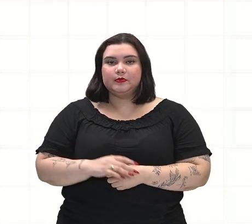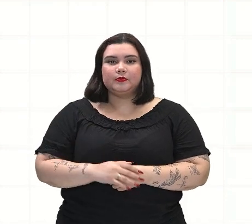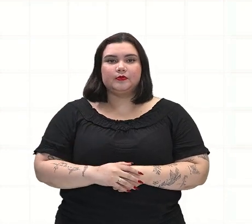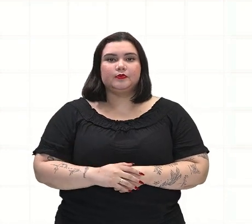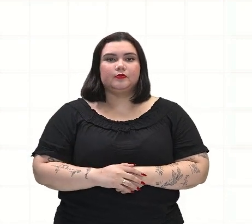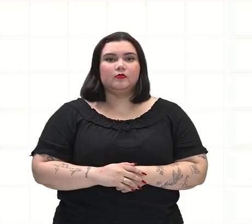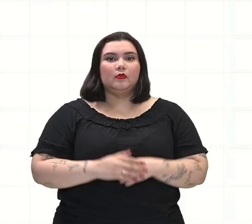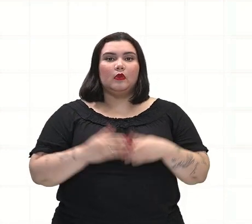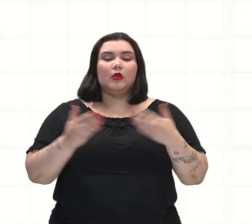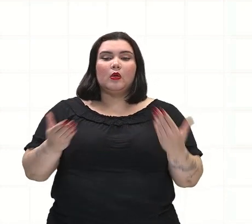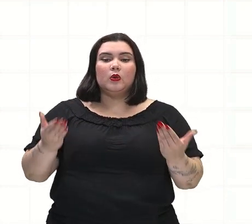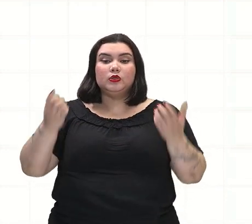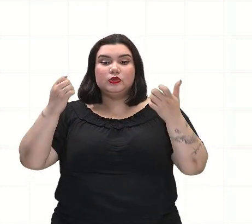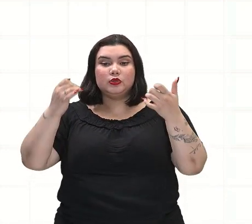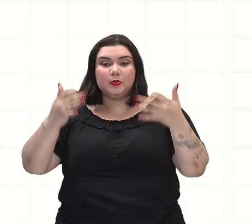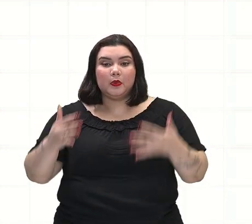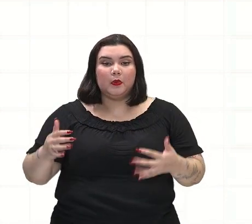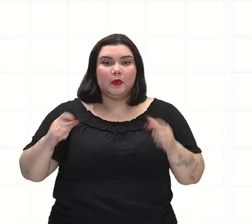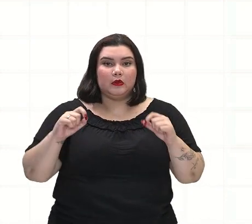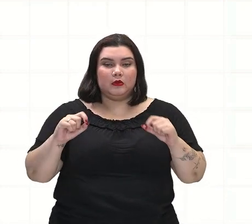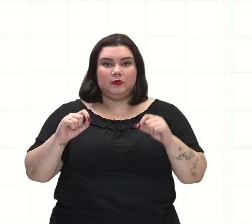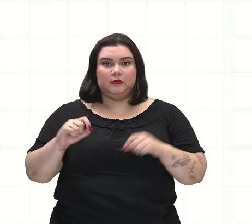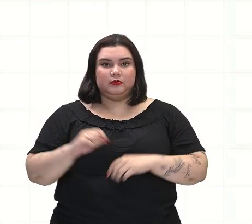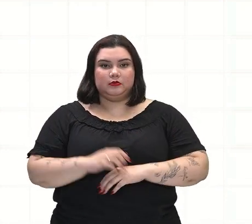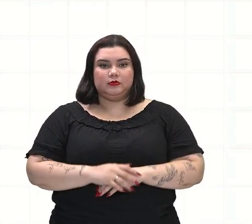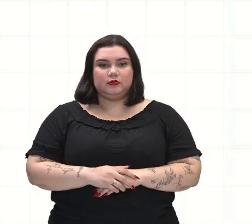estamos falando de